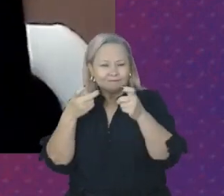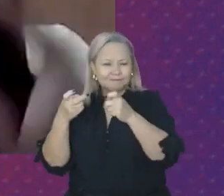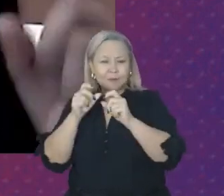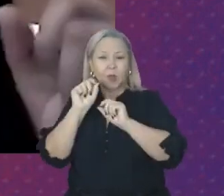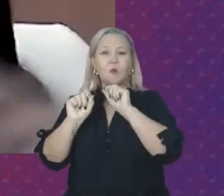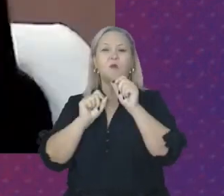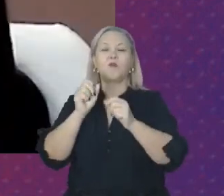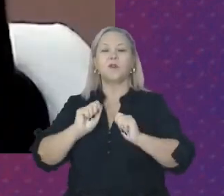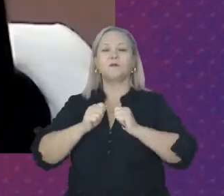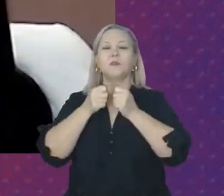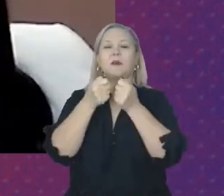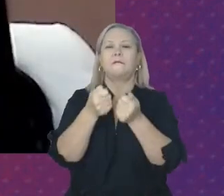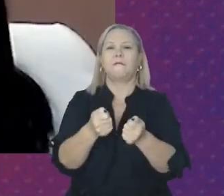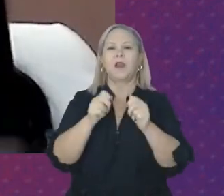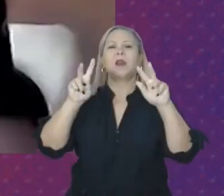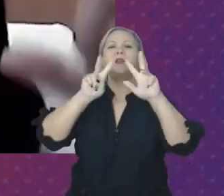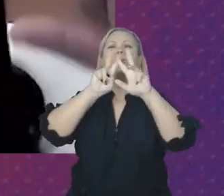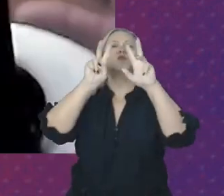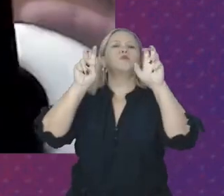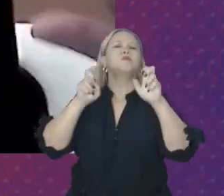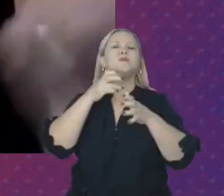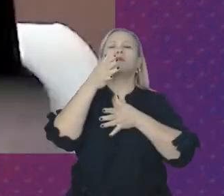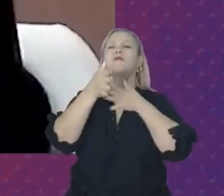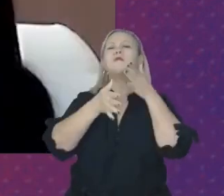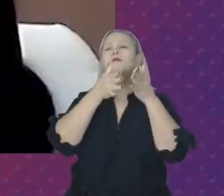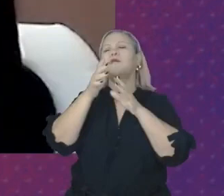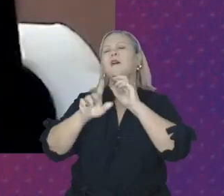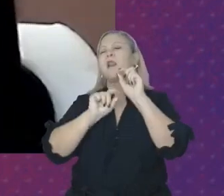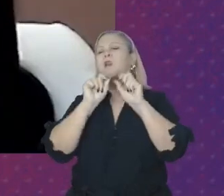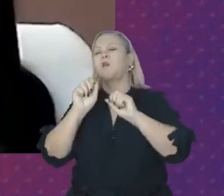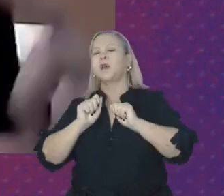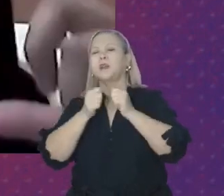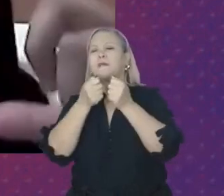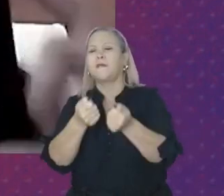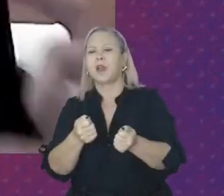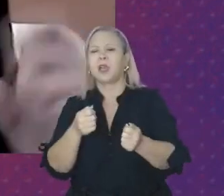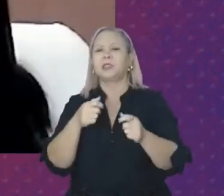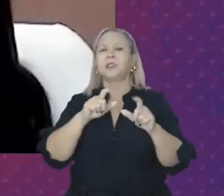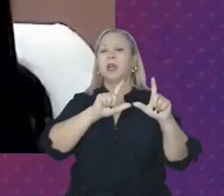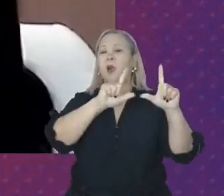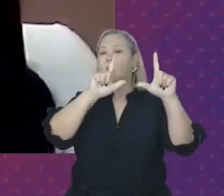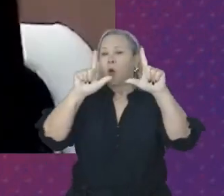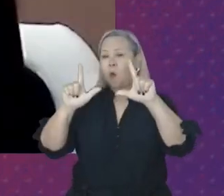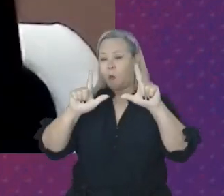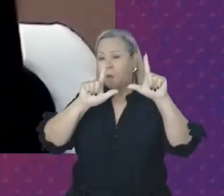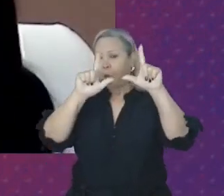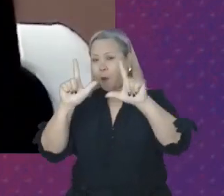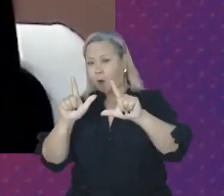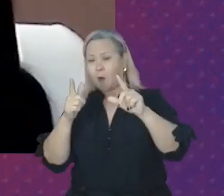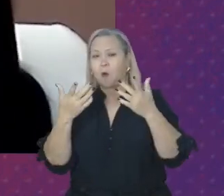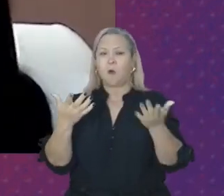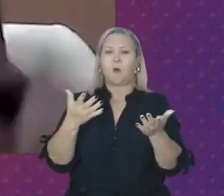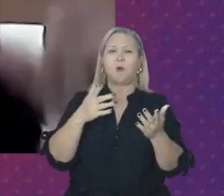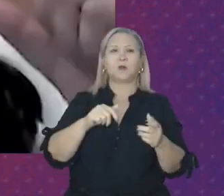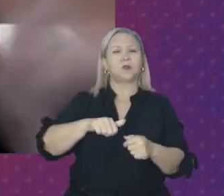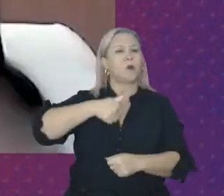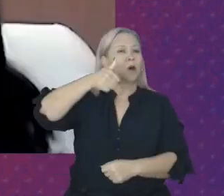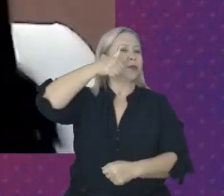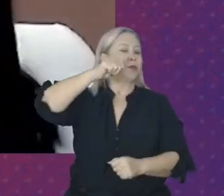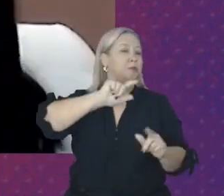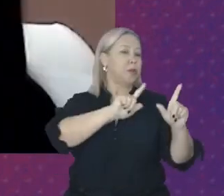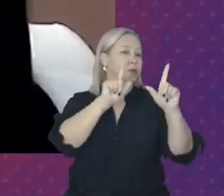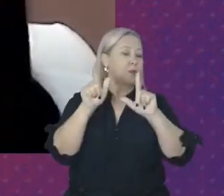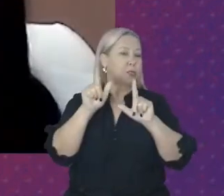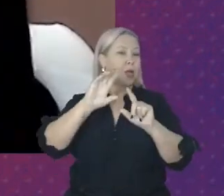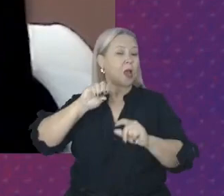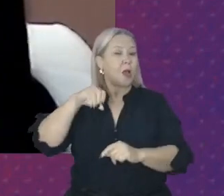você defende, sobre o que você fala, tanto nos seus posts fixados, quanto naquelas suas primeiras postagens e nos